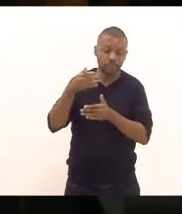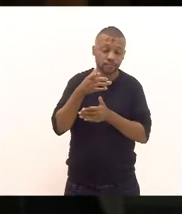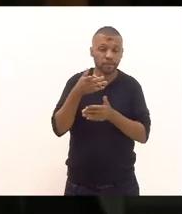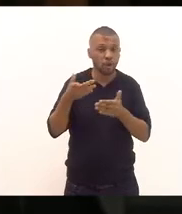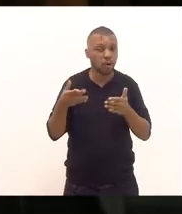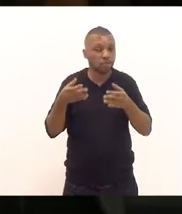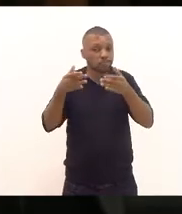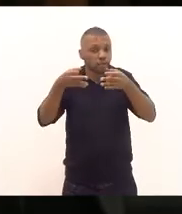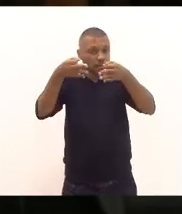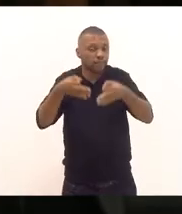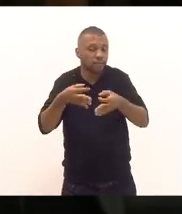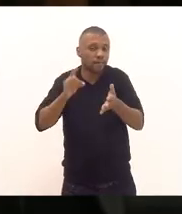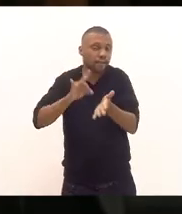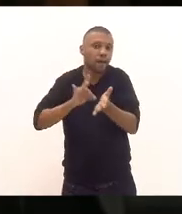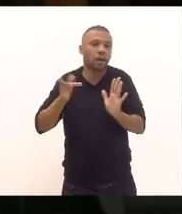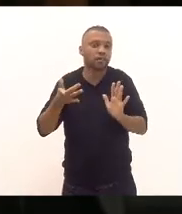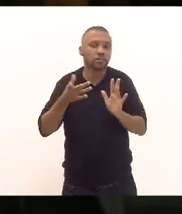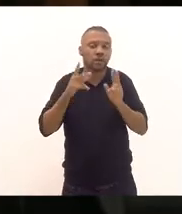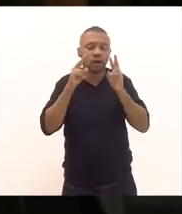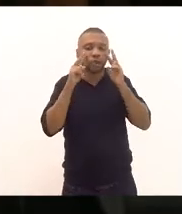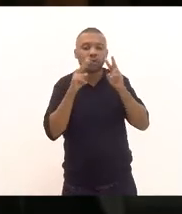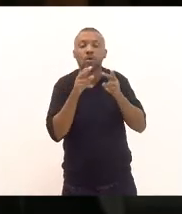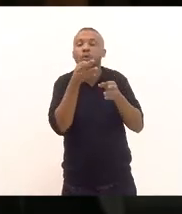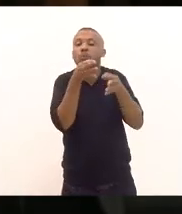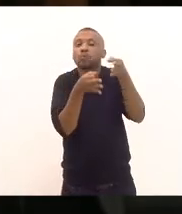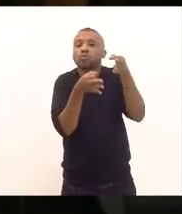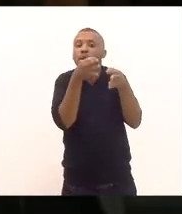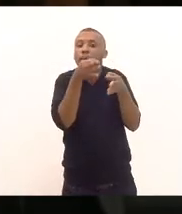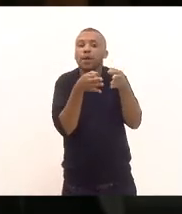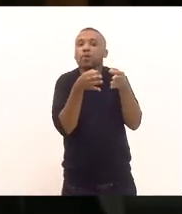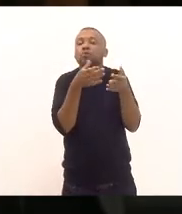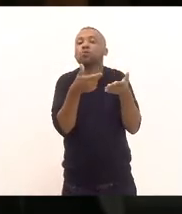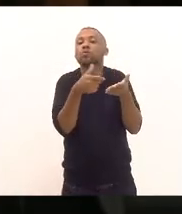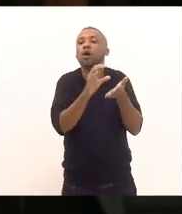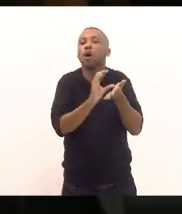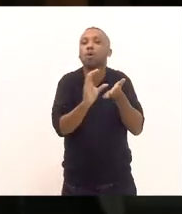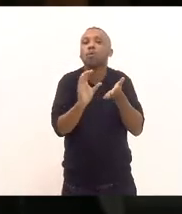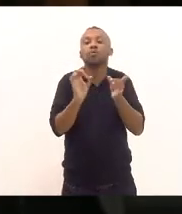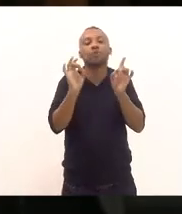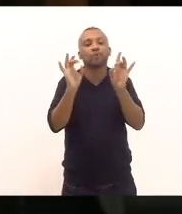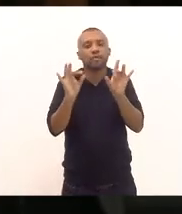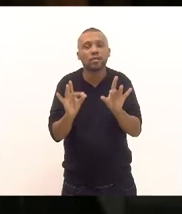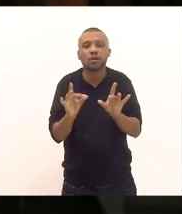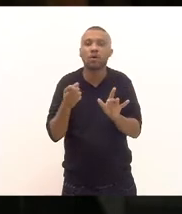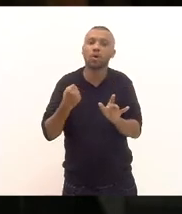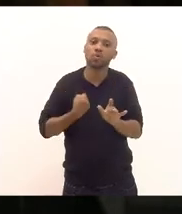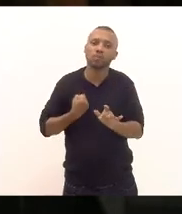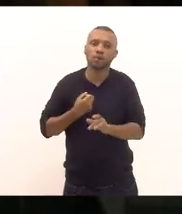verdade reconheceu no julgamento do recurso extraordinário nº